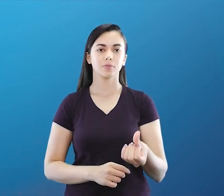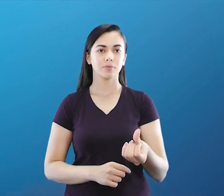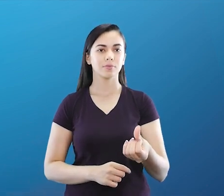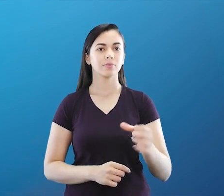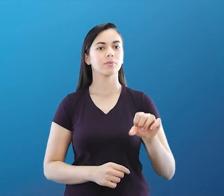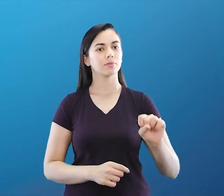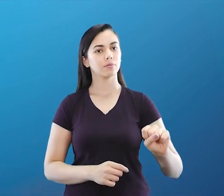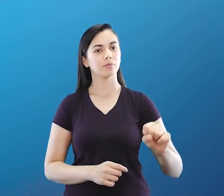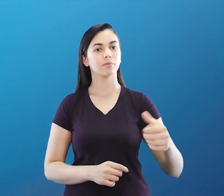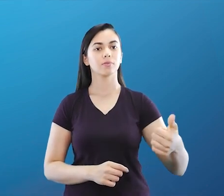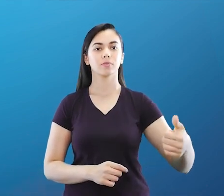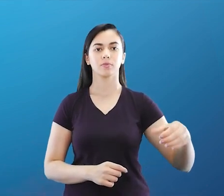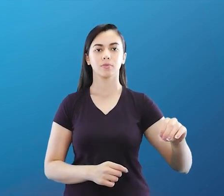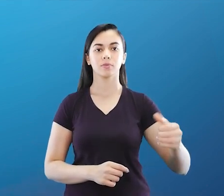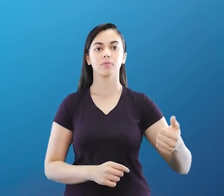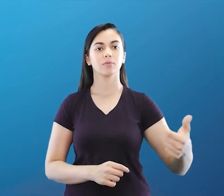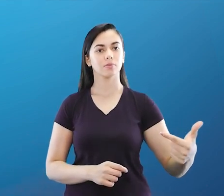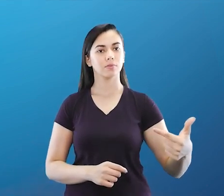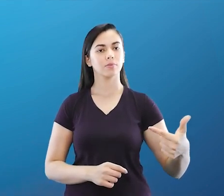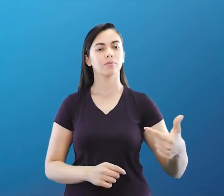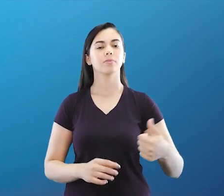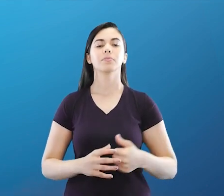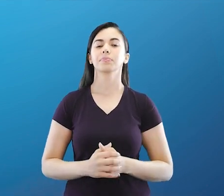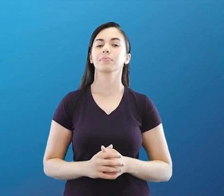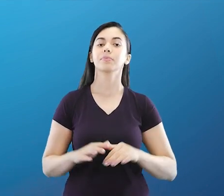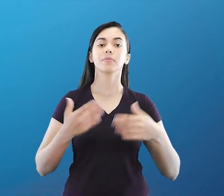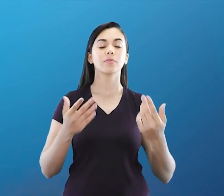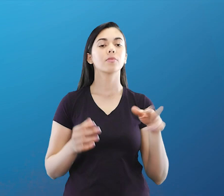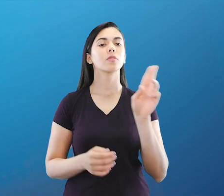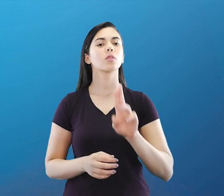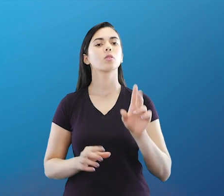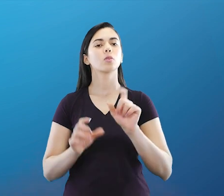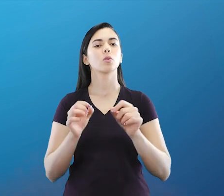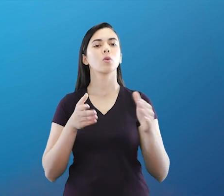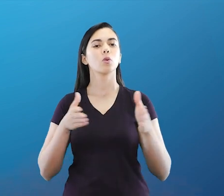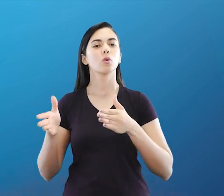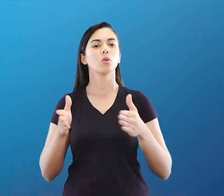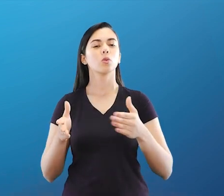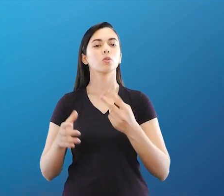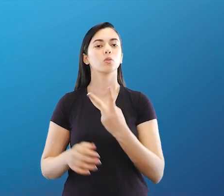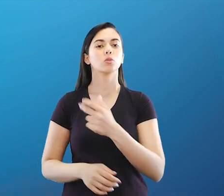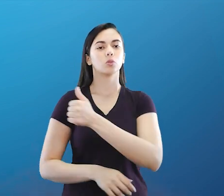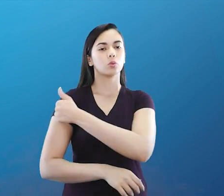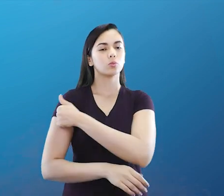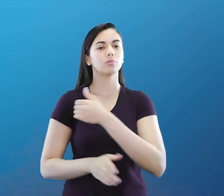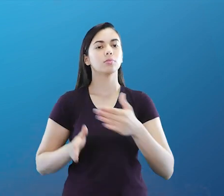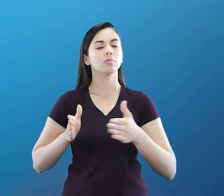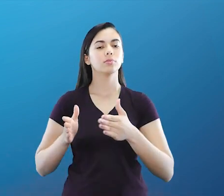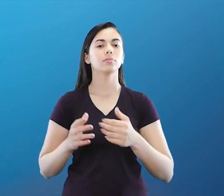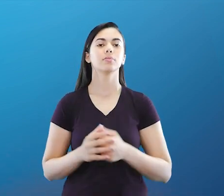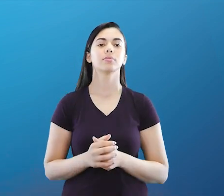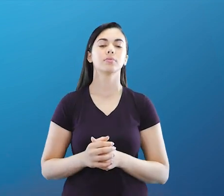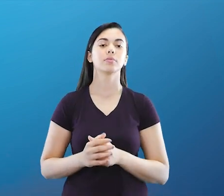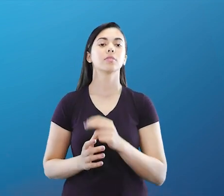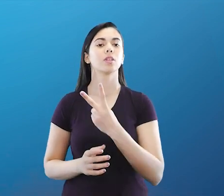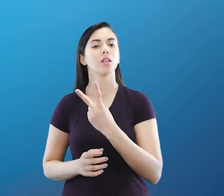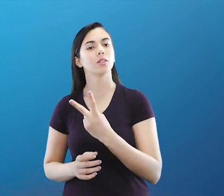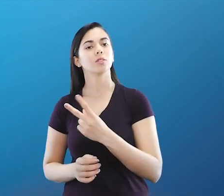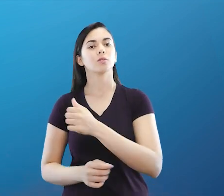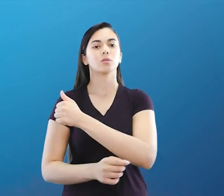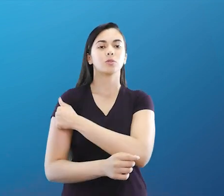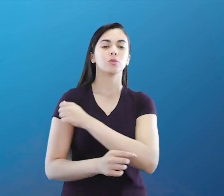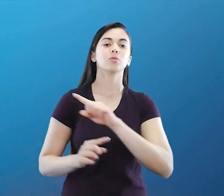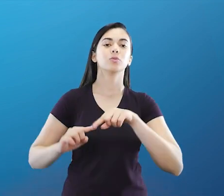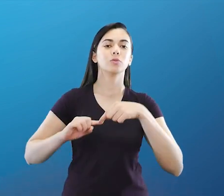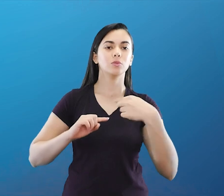4, 6, 8, 10 e 12. Aqui ele utilizou um intervalo de 2 alunos. A cada 2 alunos